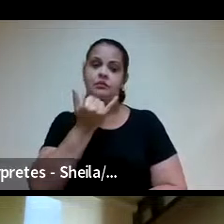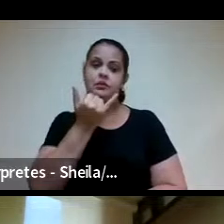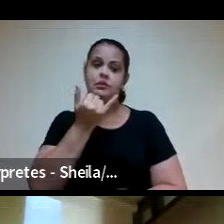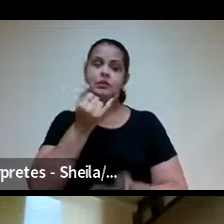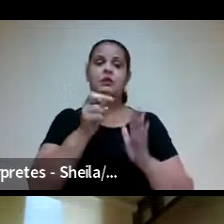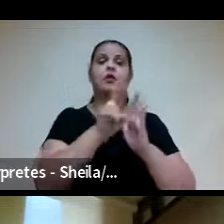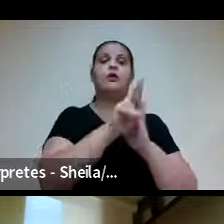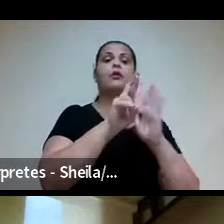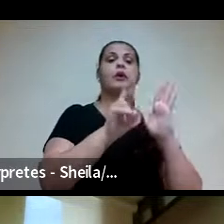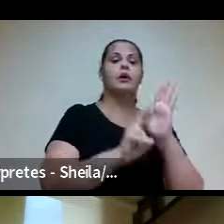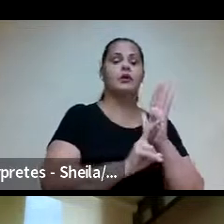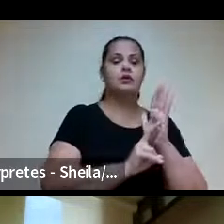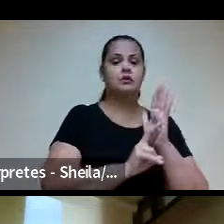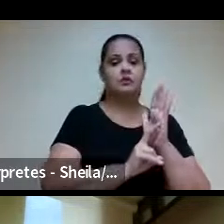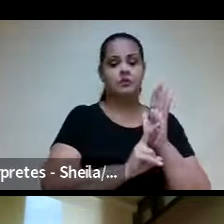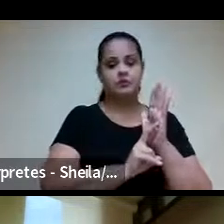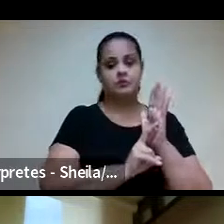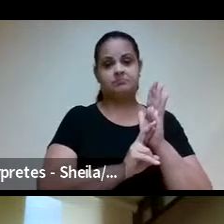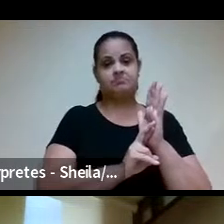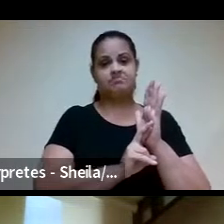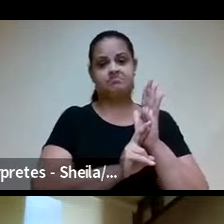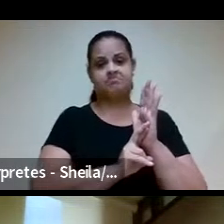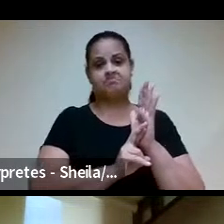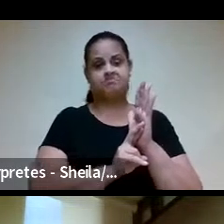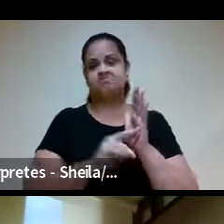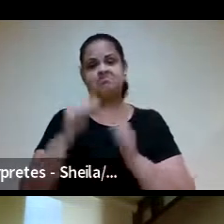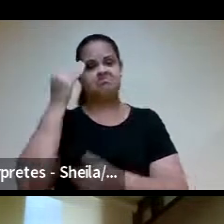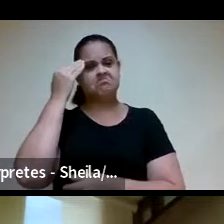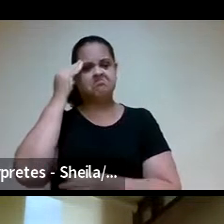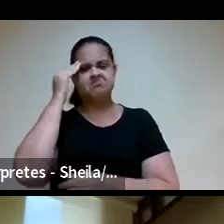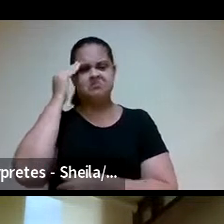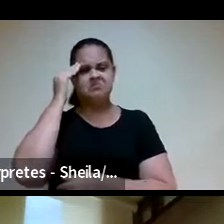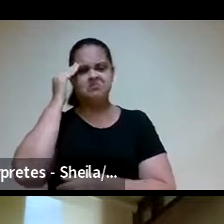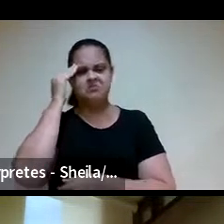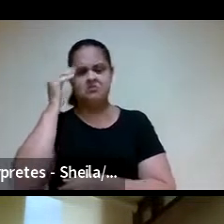relator, eu não entendo o que houve aqui,